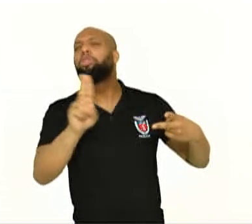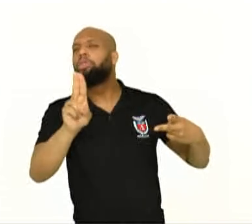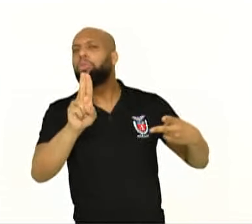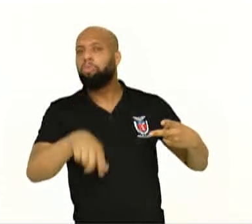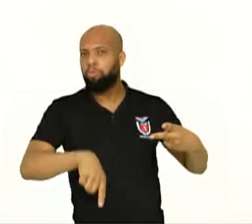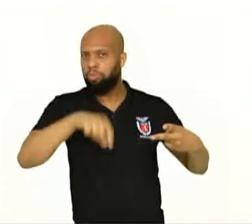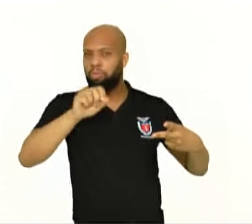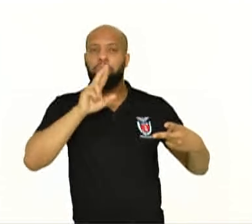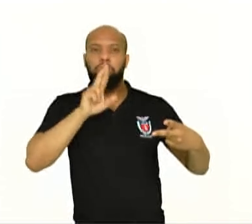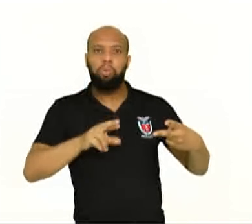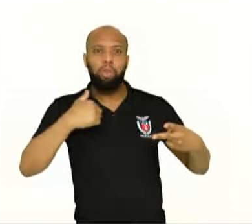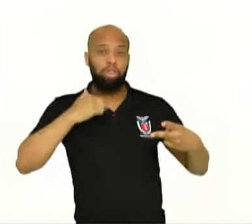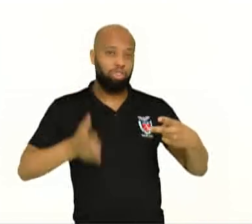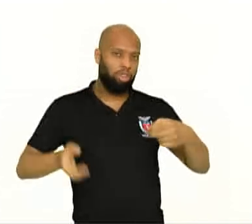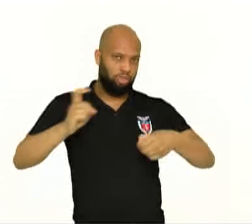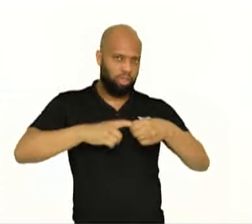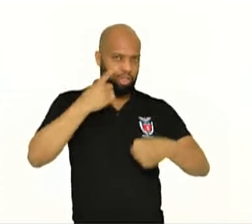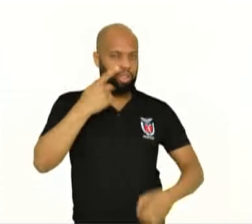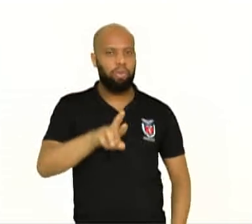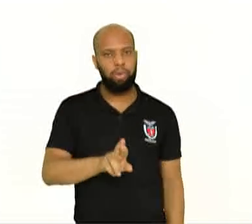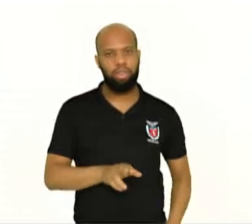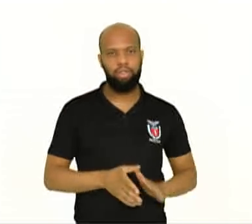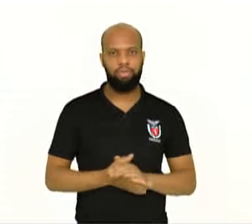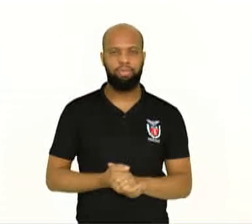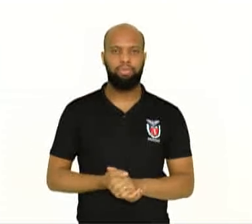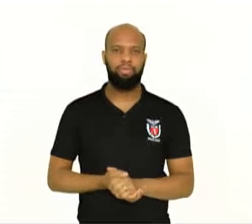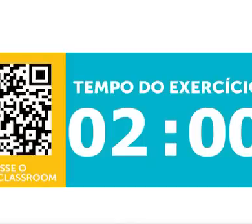Coanostocnidoblastos. Pensa aí, daqui a pouquinho a gente volta.